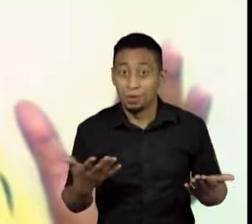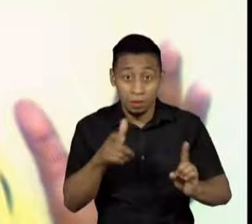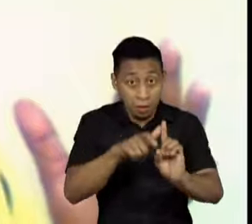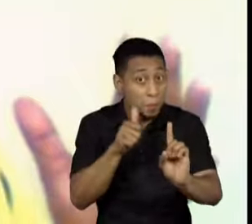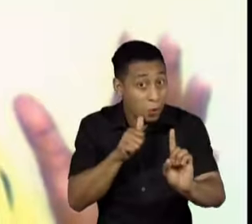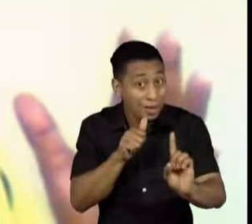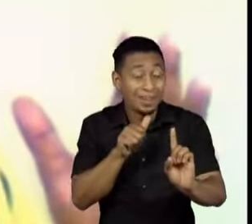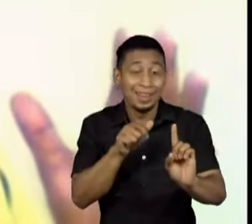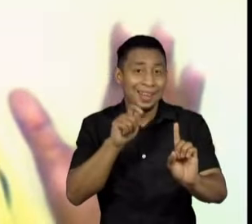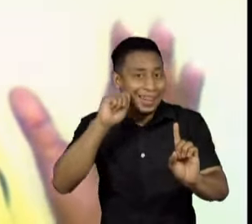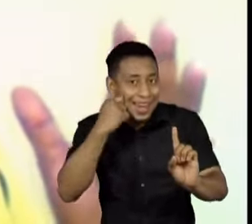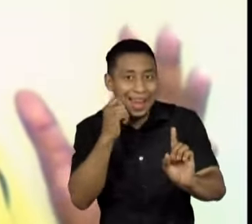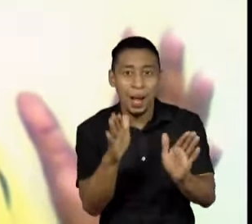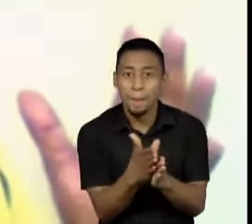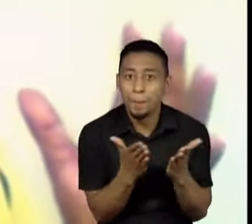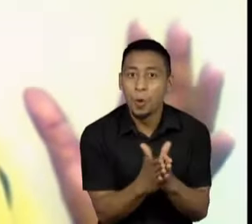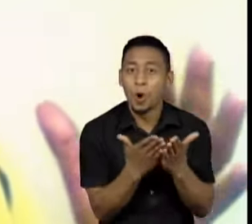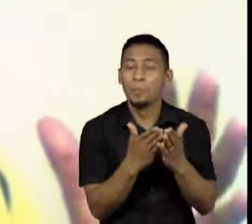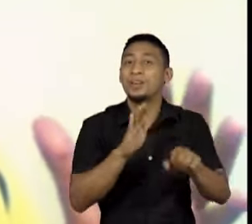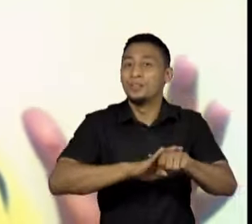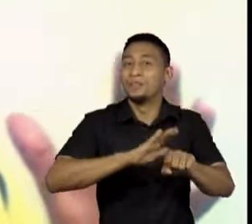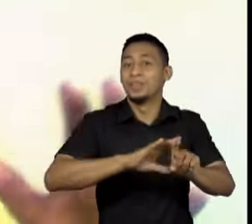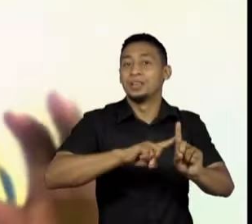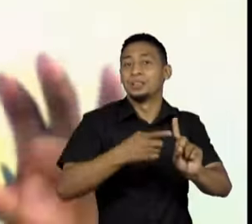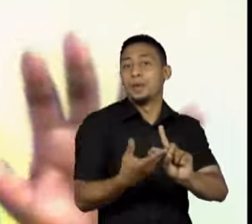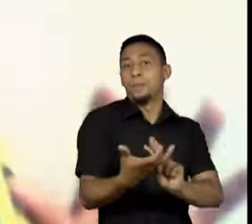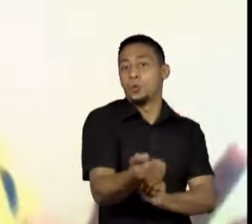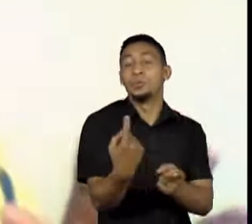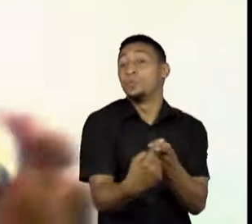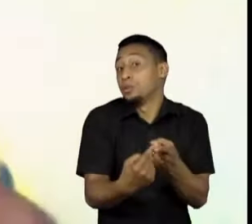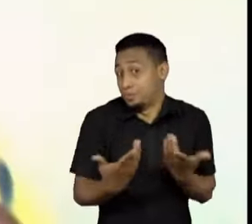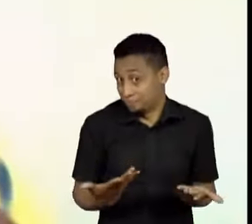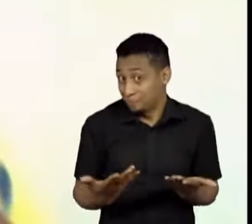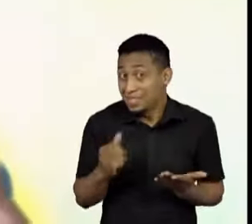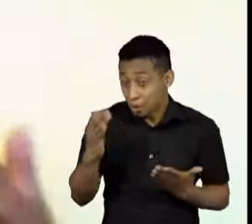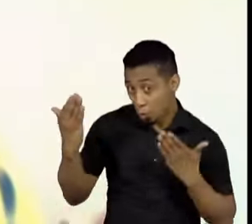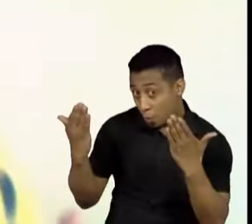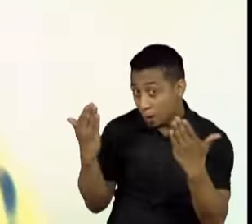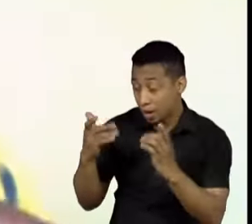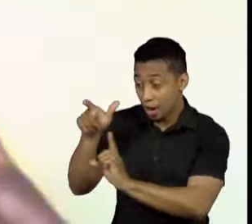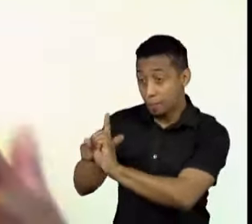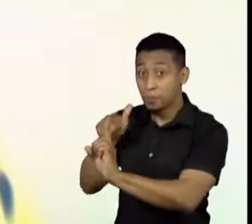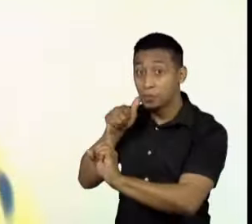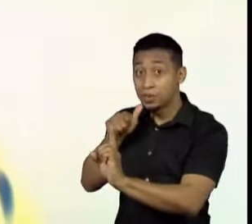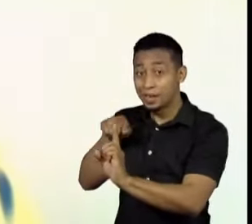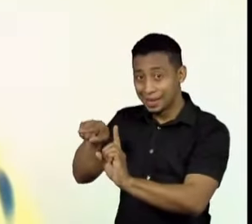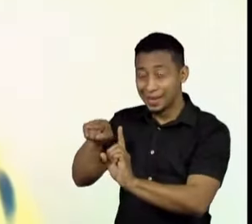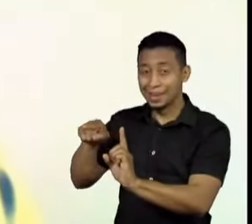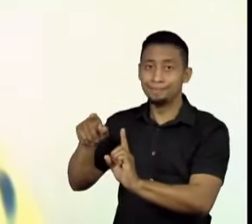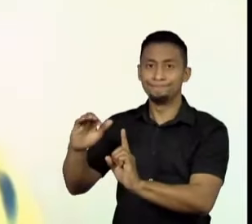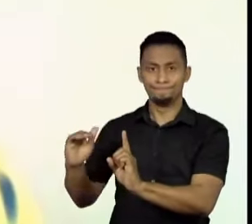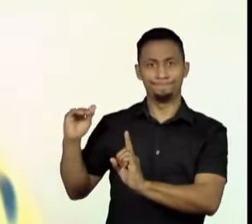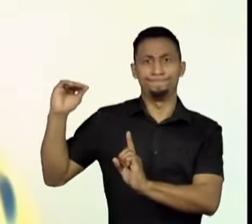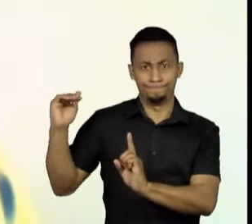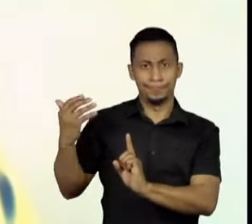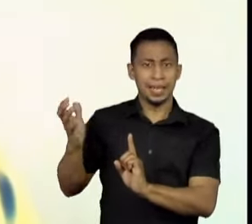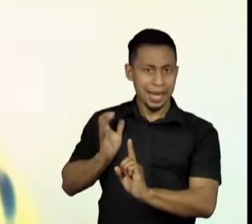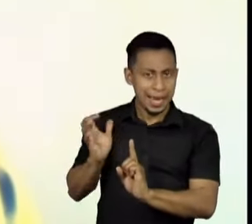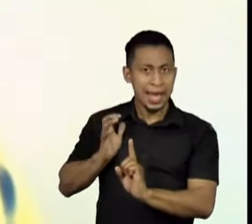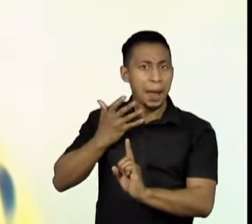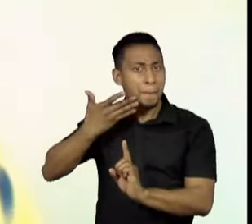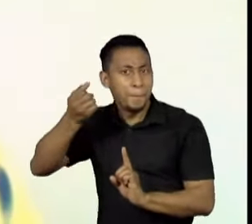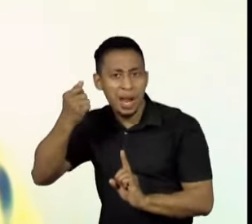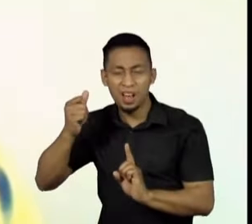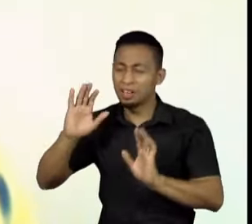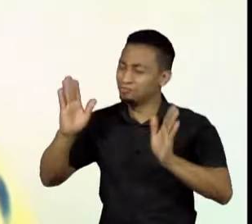desejar um aborto? Será que são os mesmos motivos, né, de uma mulher branca que já tem certeza, de uma mulher rica que já tem certeza